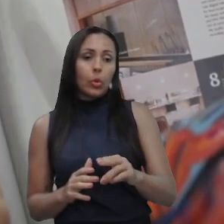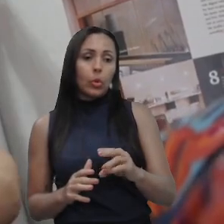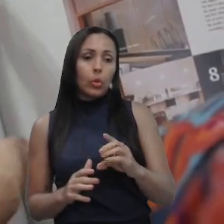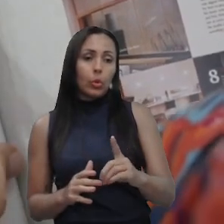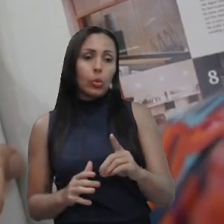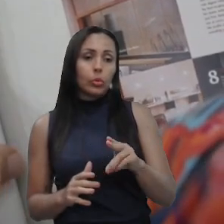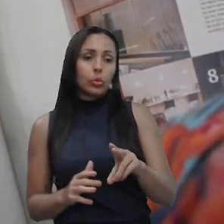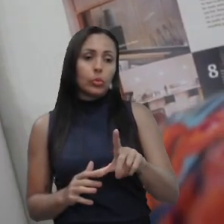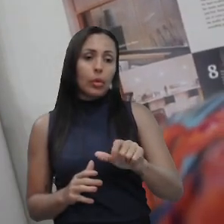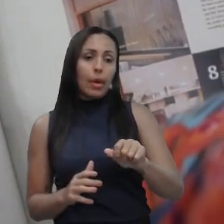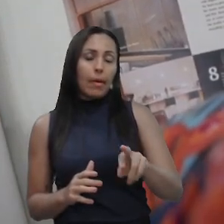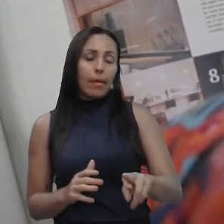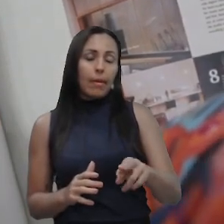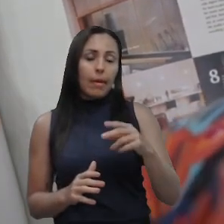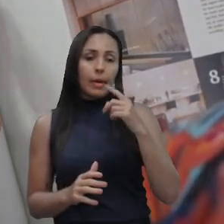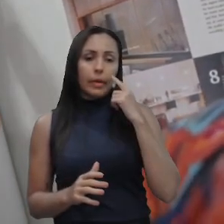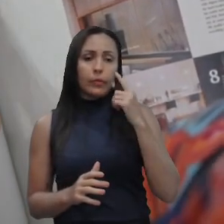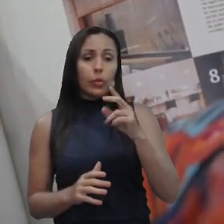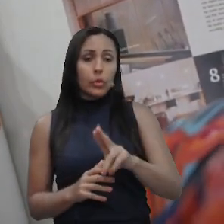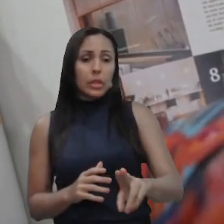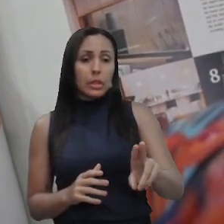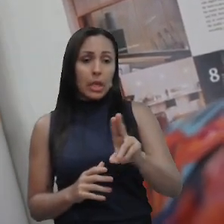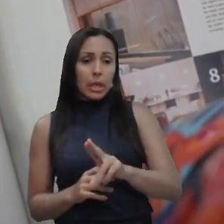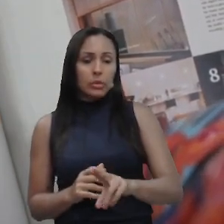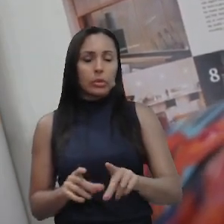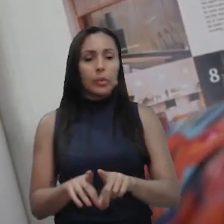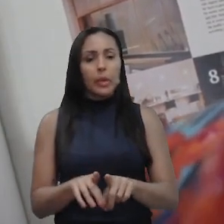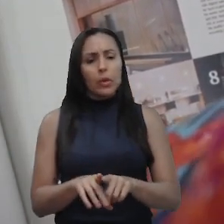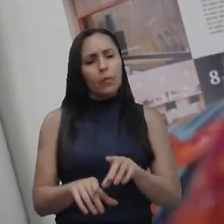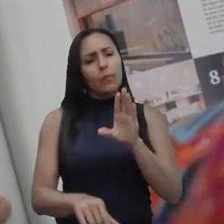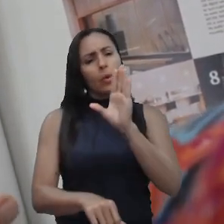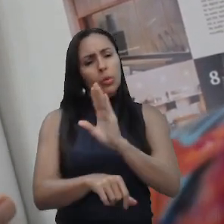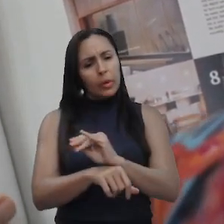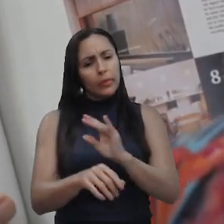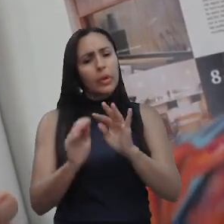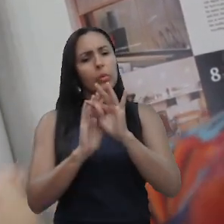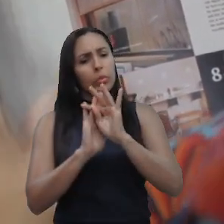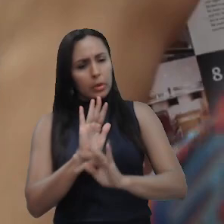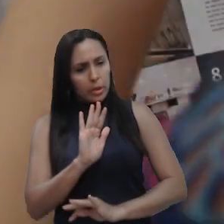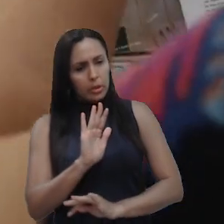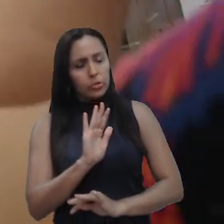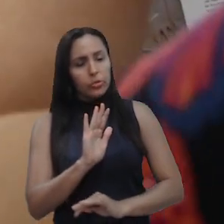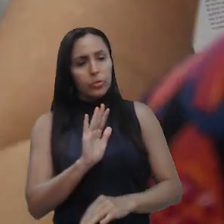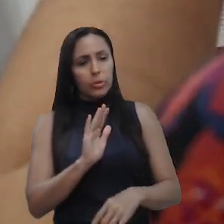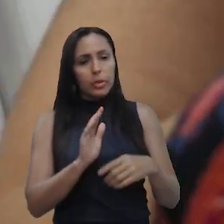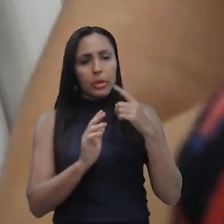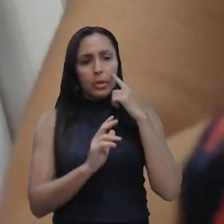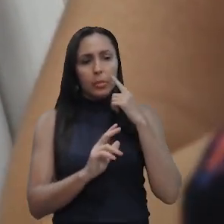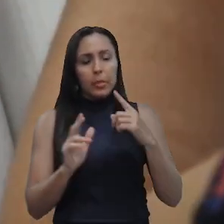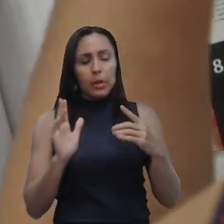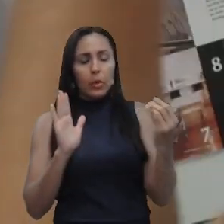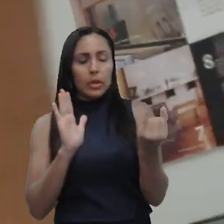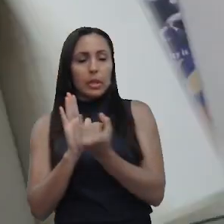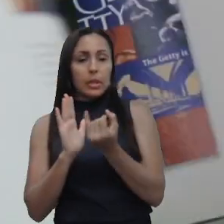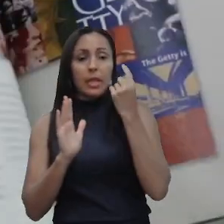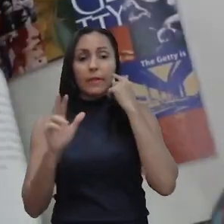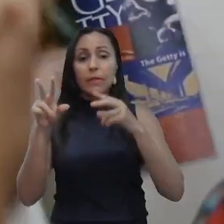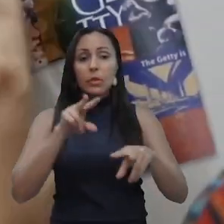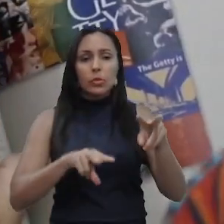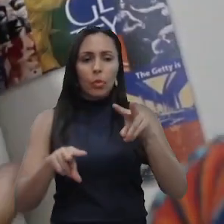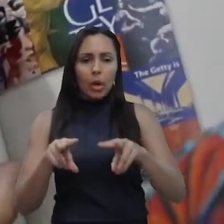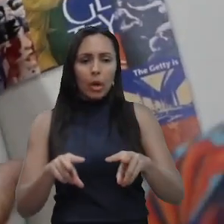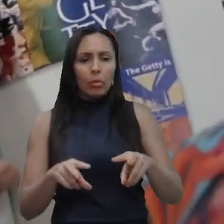quadrados que foram utilizados ora com fotografias, ora com texto, ora com a identidade visual da marca. É um grid bem